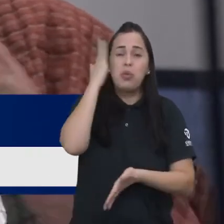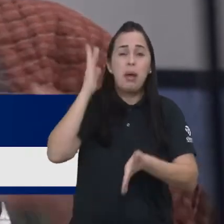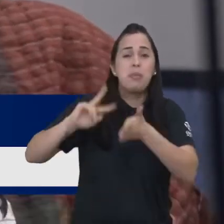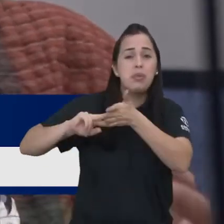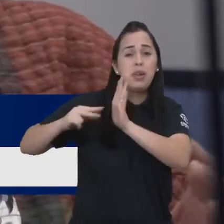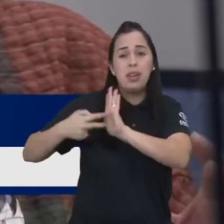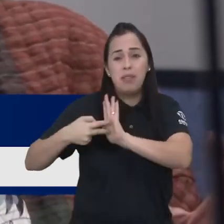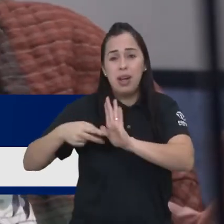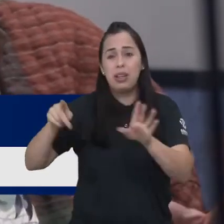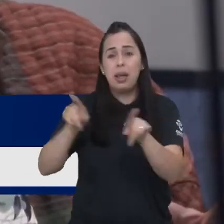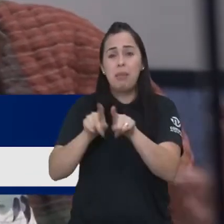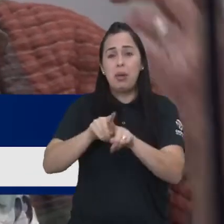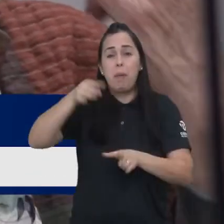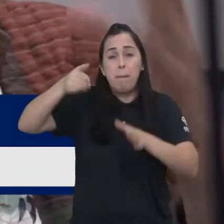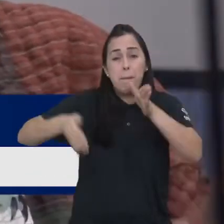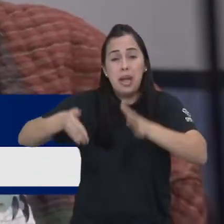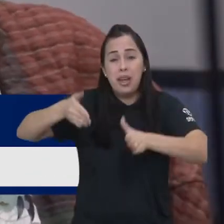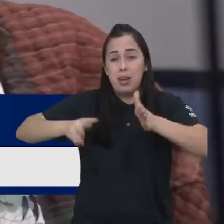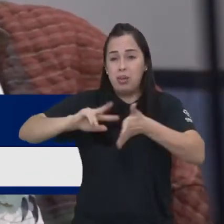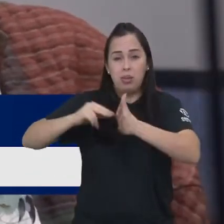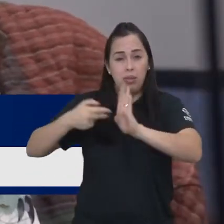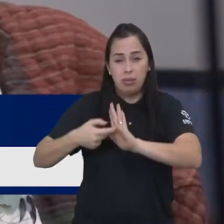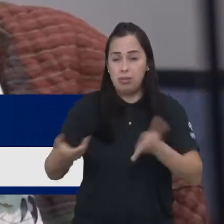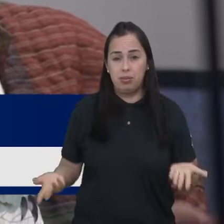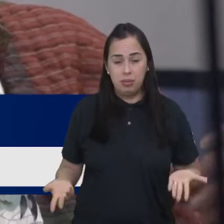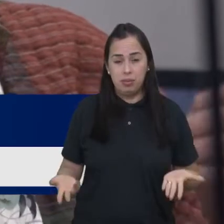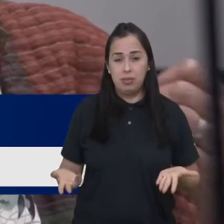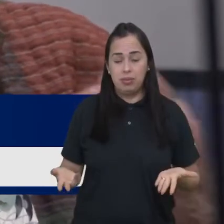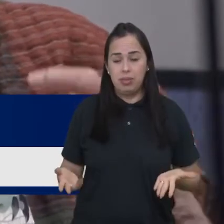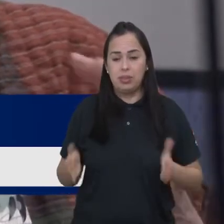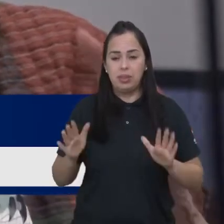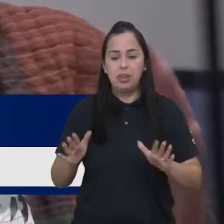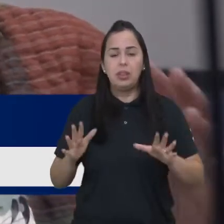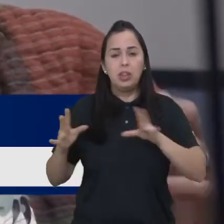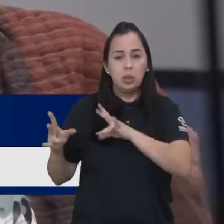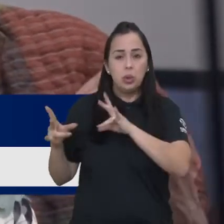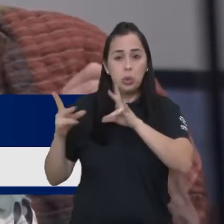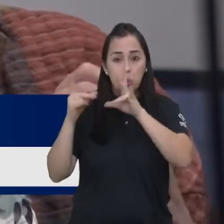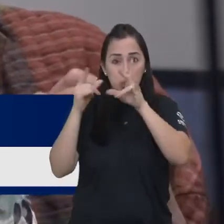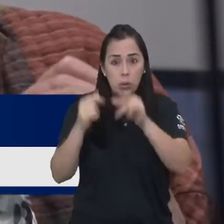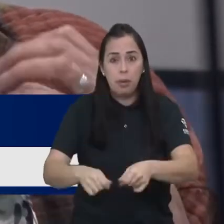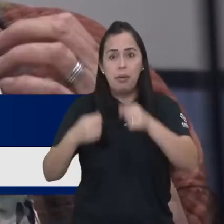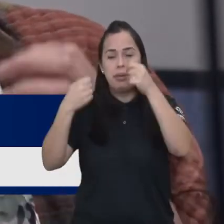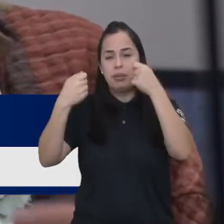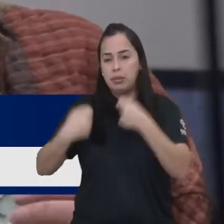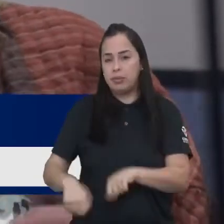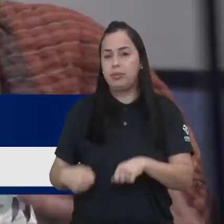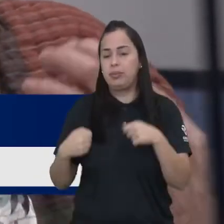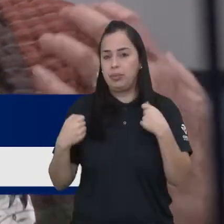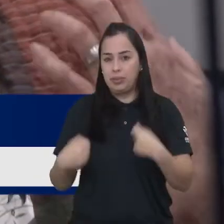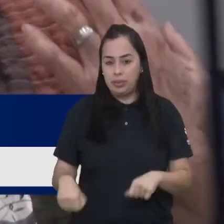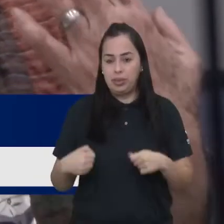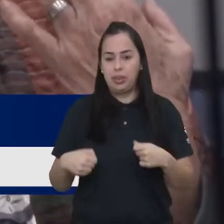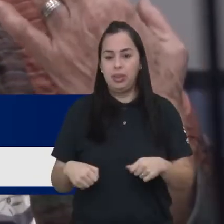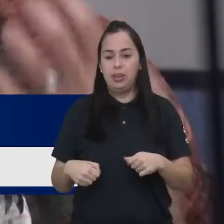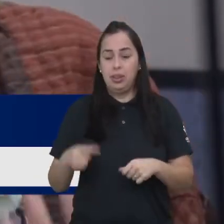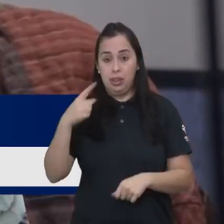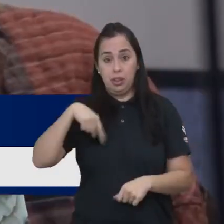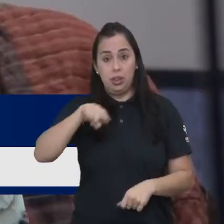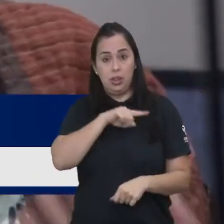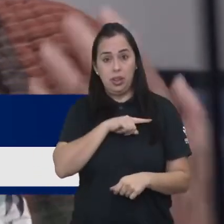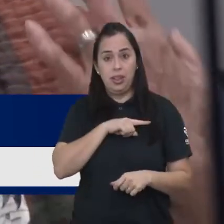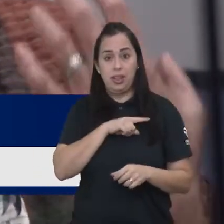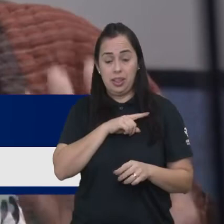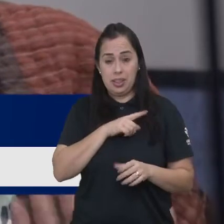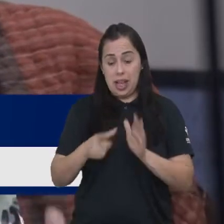comunidade para o movimento lá e não avança. Então, todas essas coisas aí eu acho que precisava, a